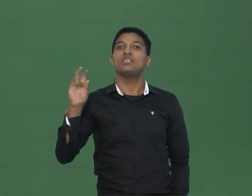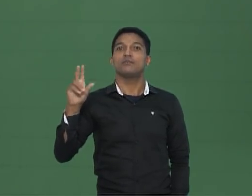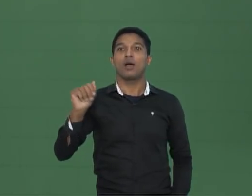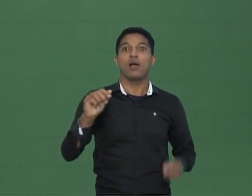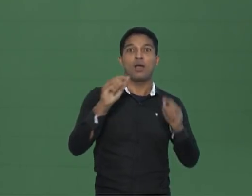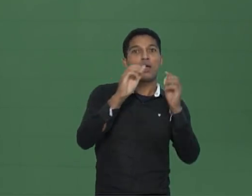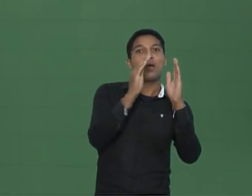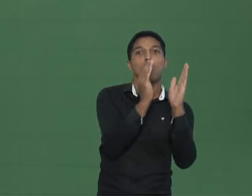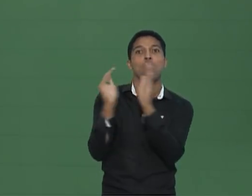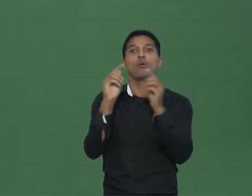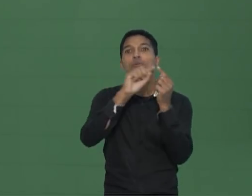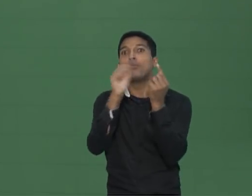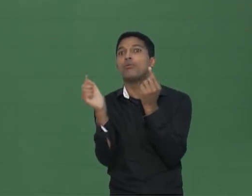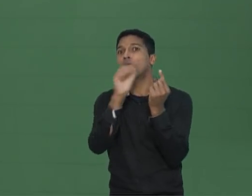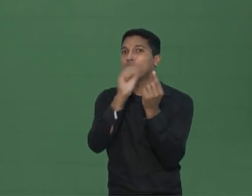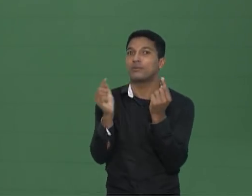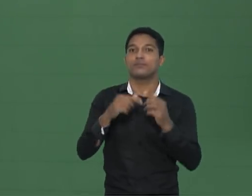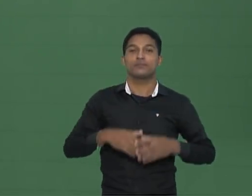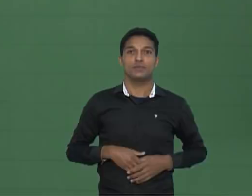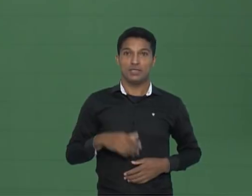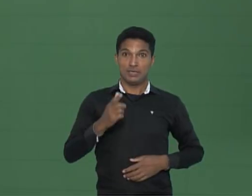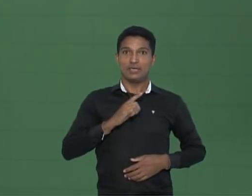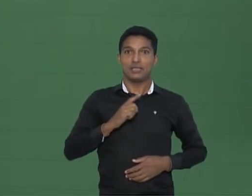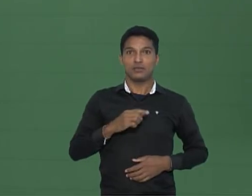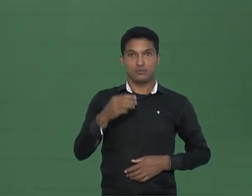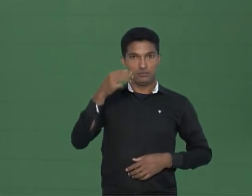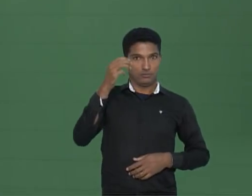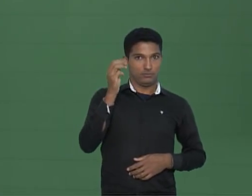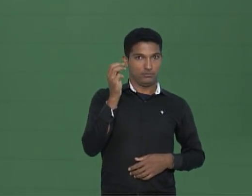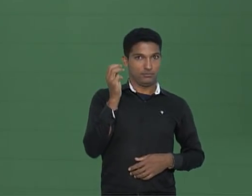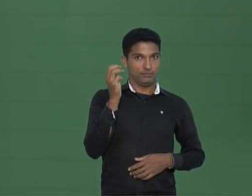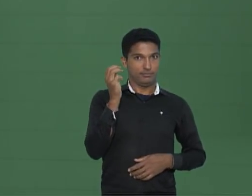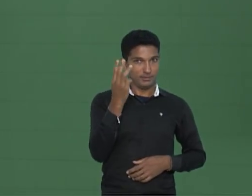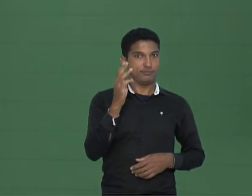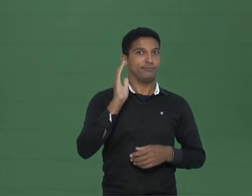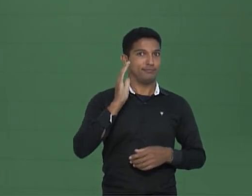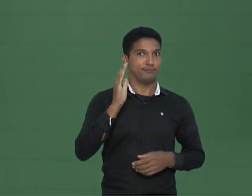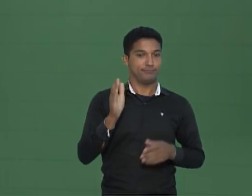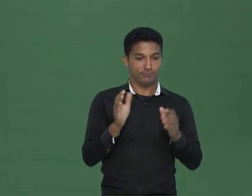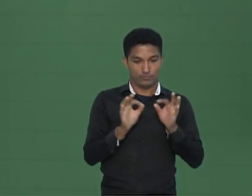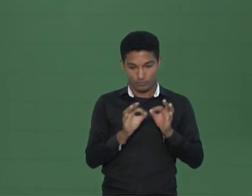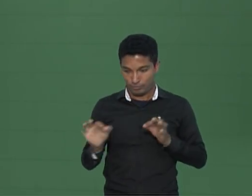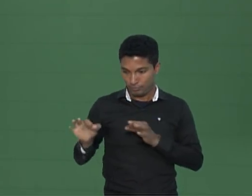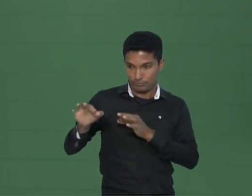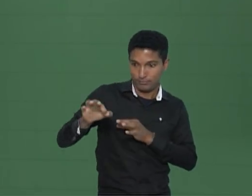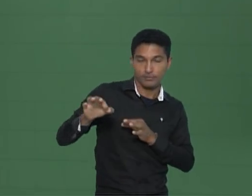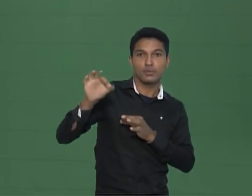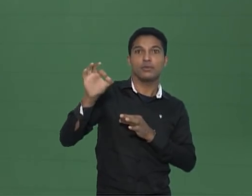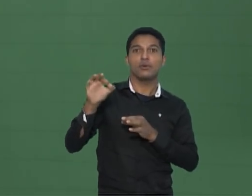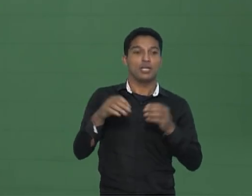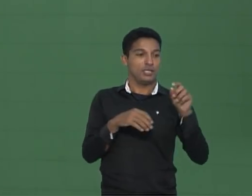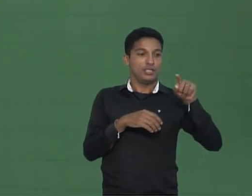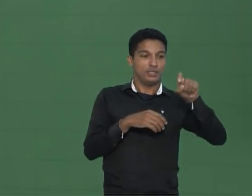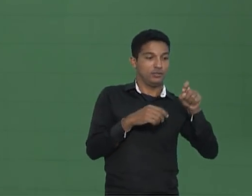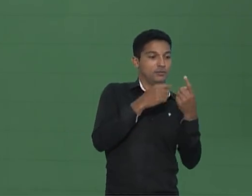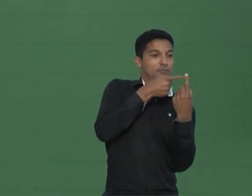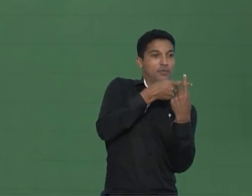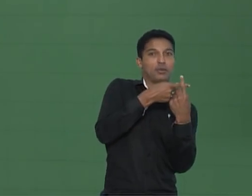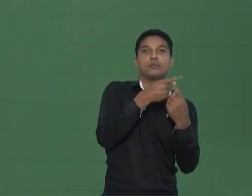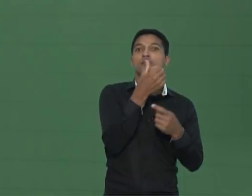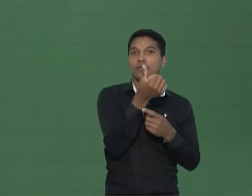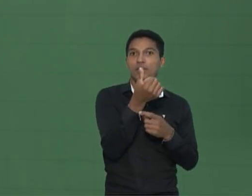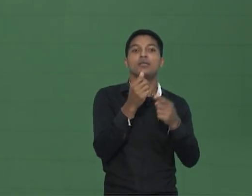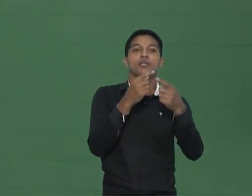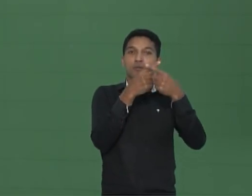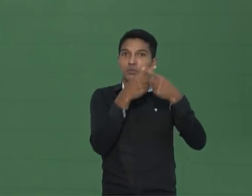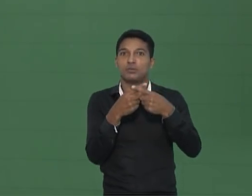dimensões. As três dimensões, x mais 6, que multiplica x mais 6. Então, eu vou pegar primeiro, vou fazer